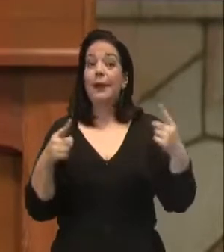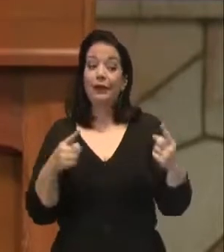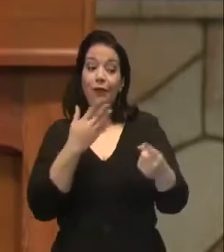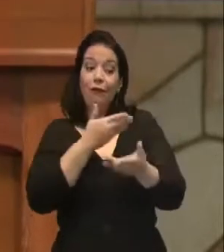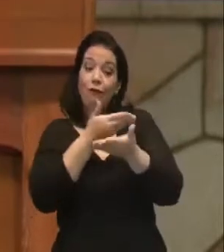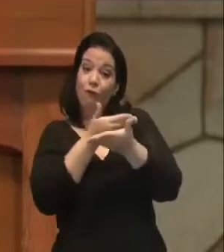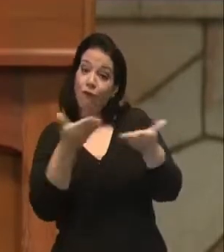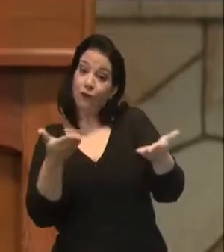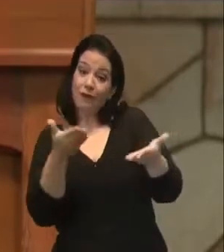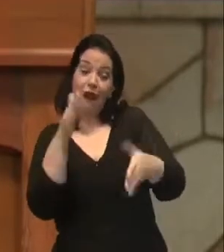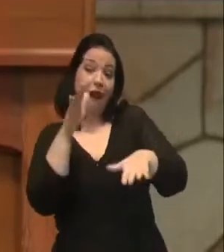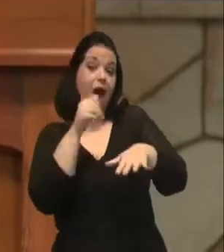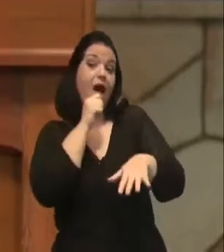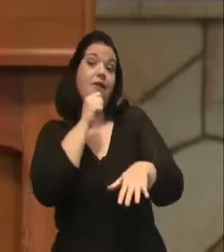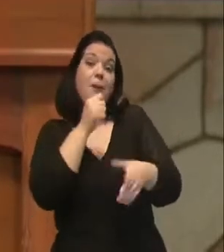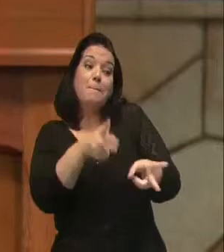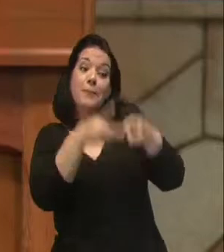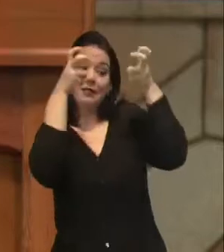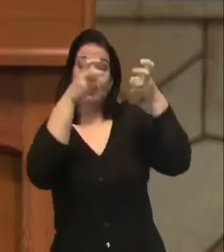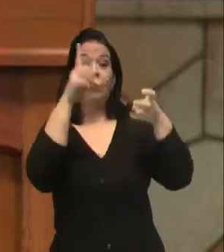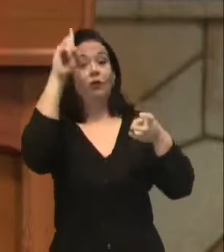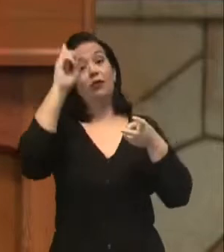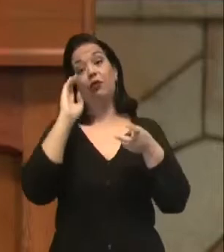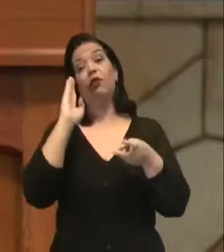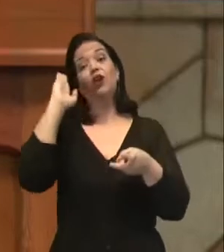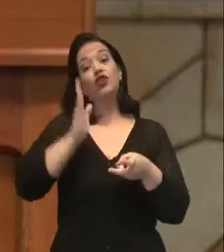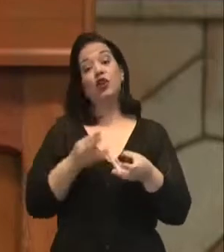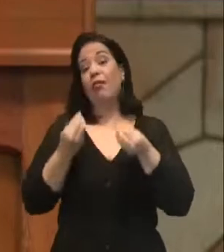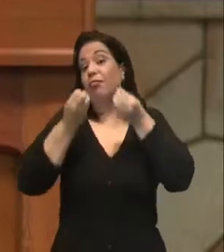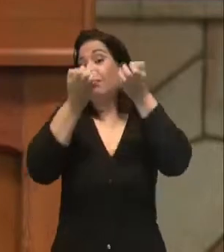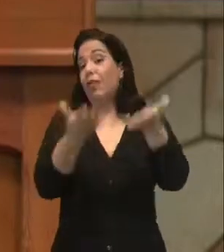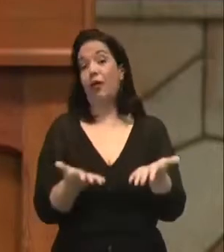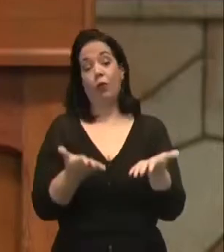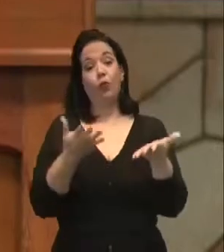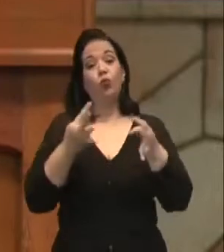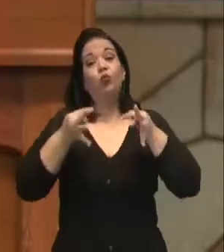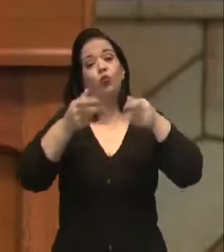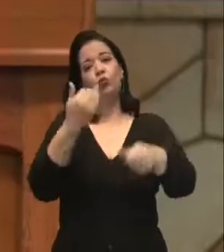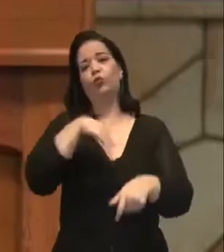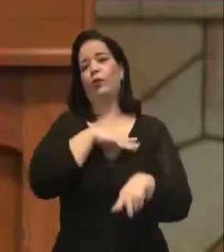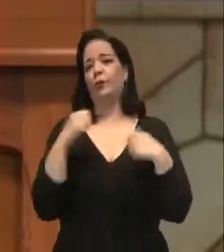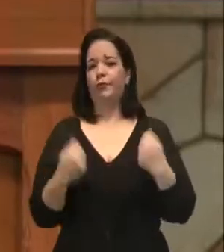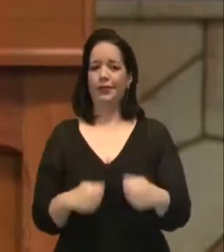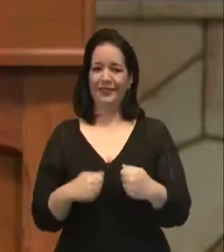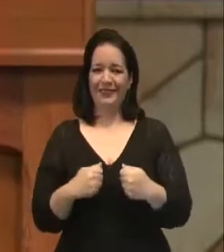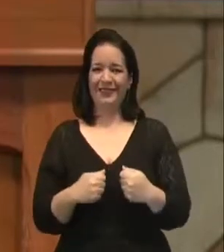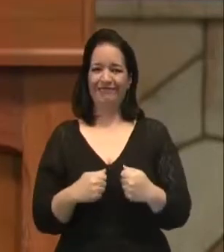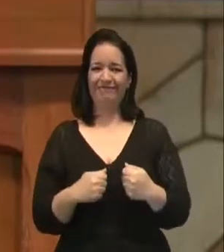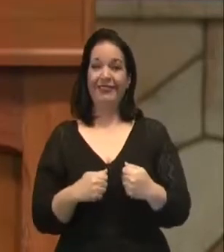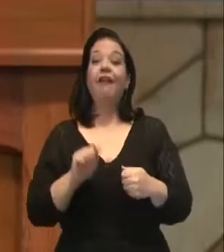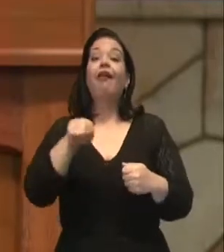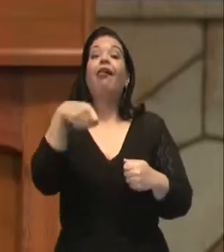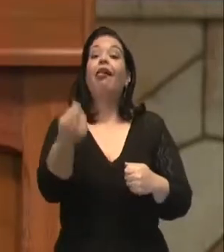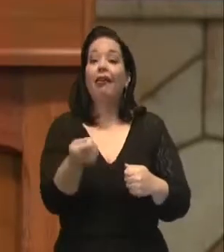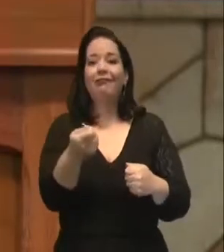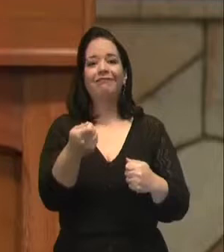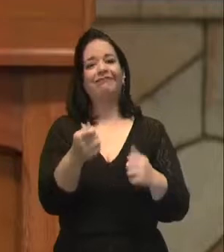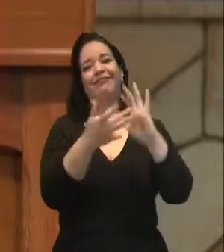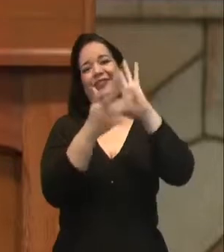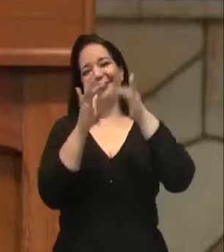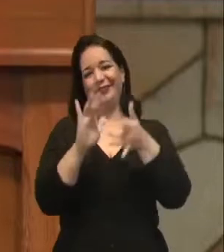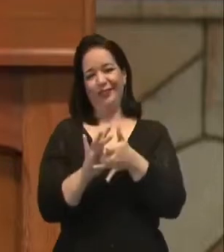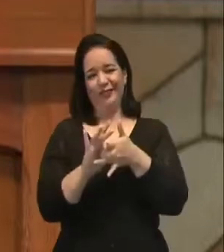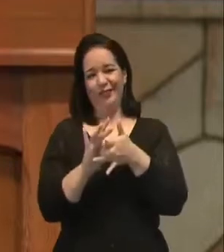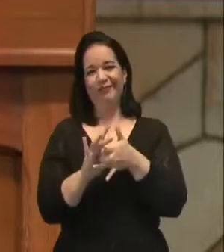de que precisamos em Jesus. E nós veremos essa realidade justamente aqui na carta